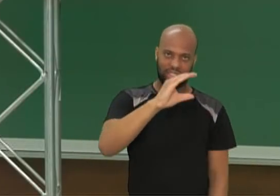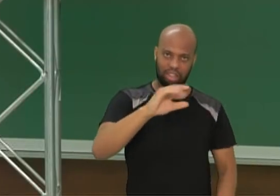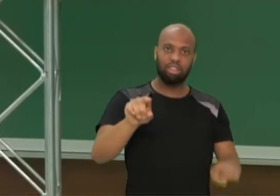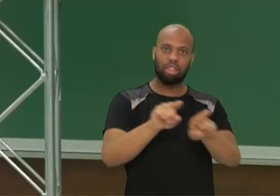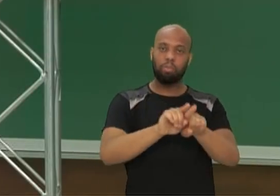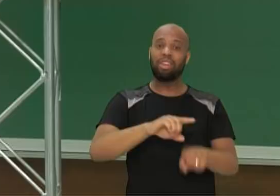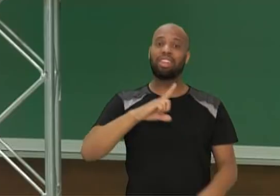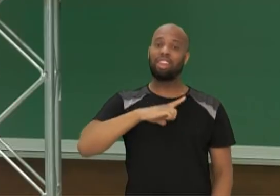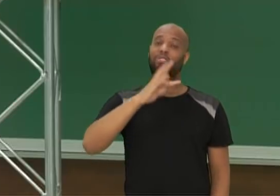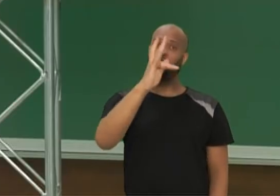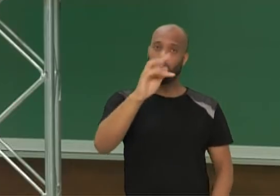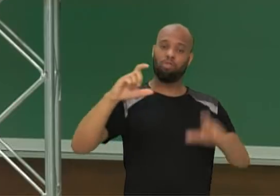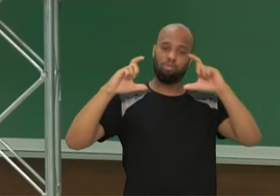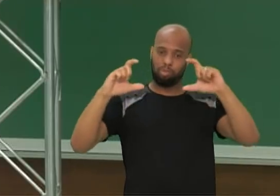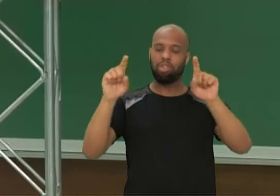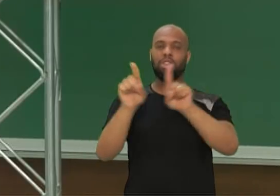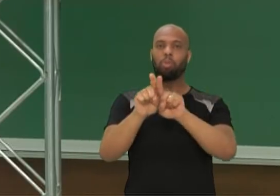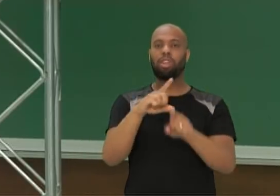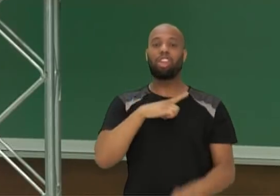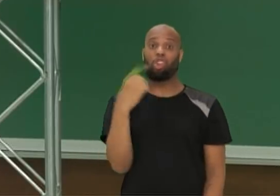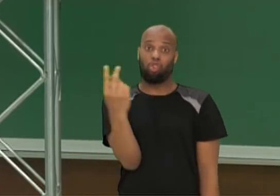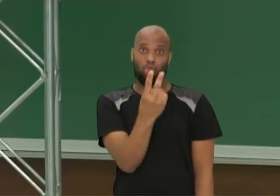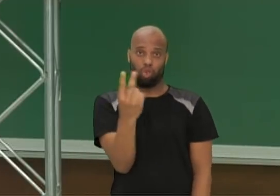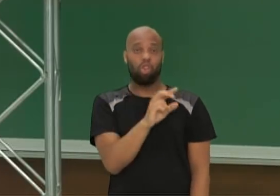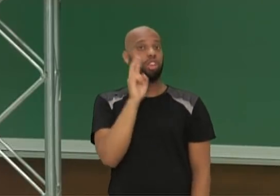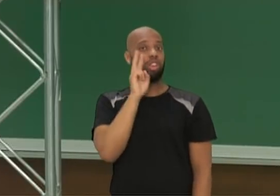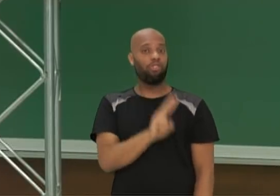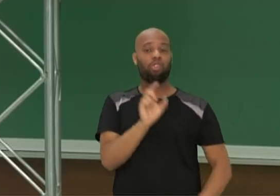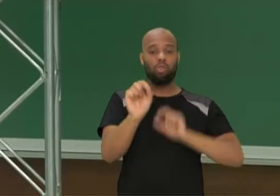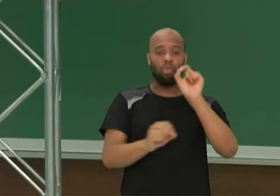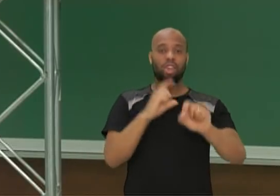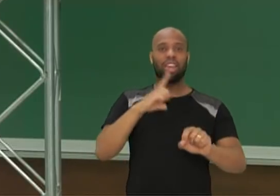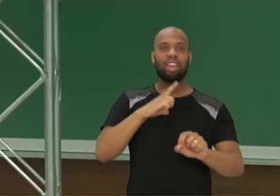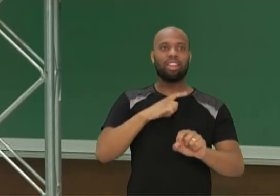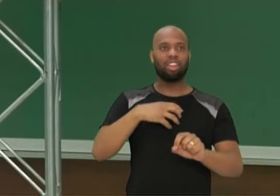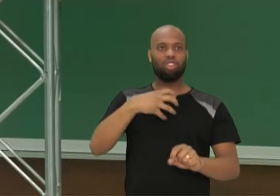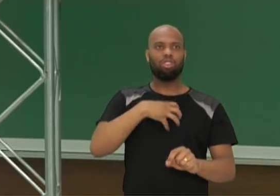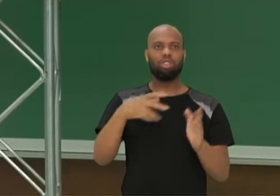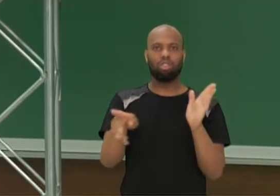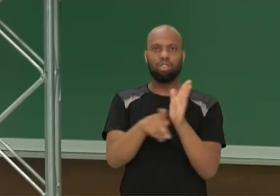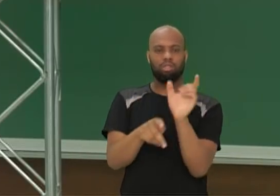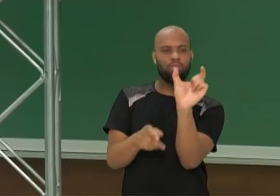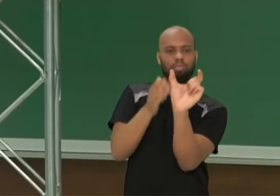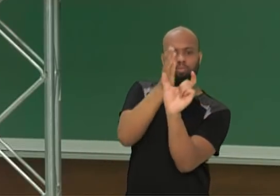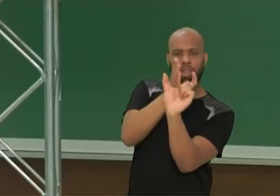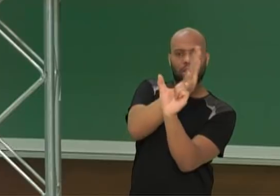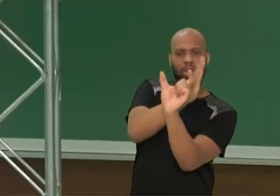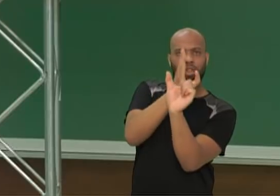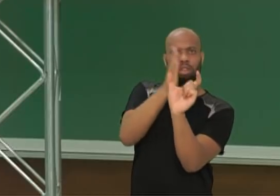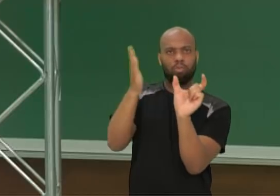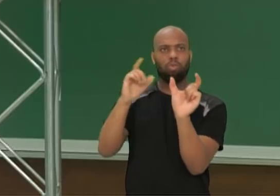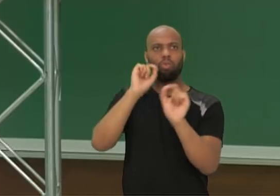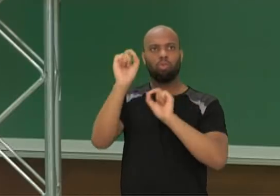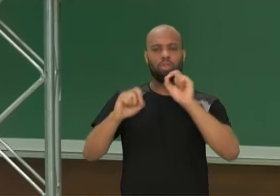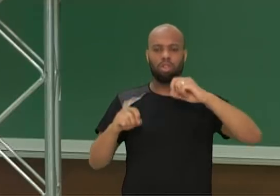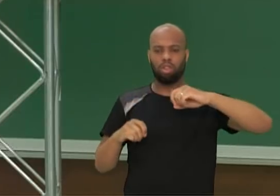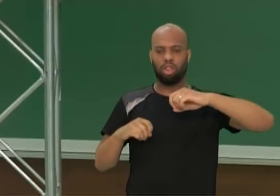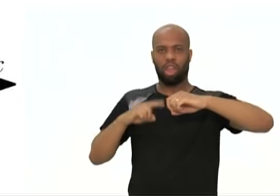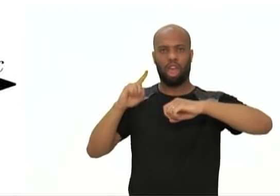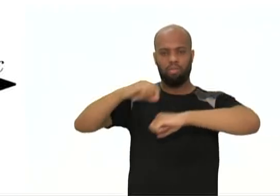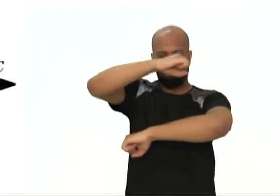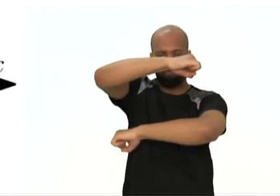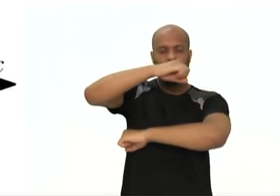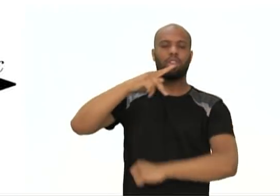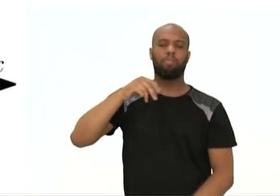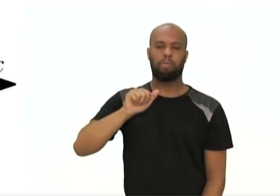as coordenadas do foco e eu estou vendo que esse eixo de simetria está paralelo ao eixo y.